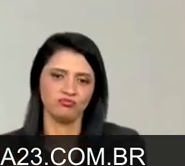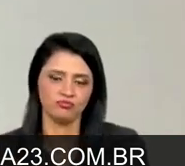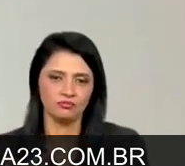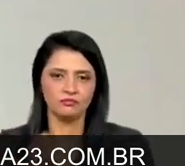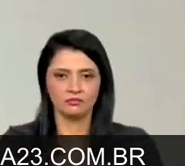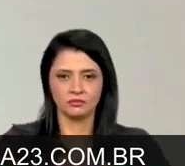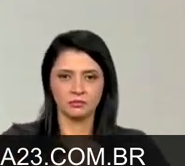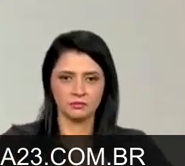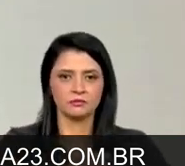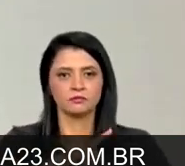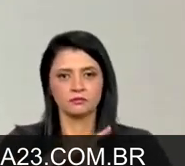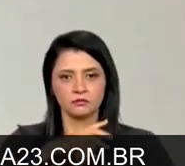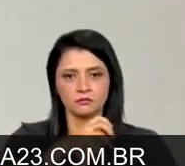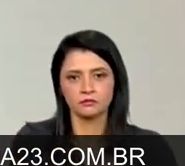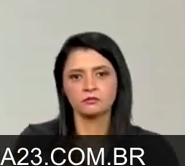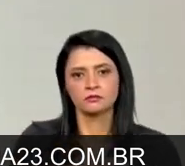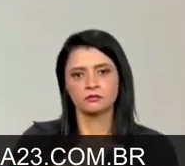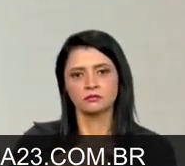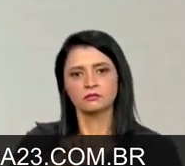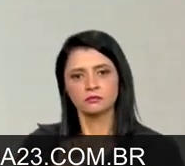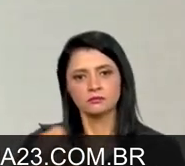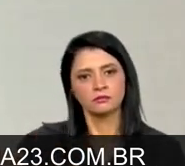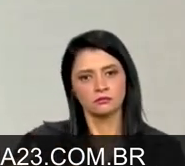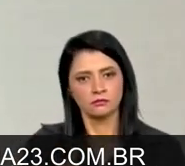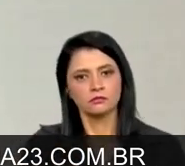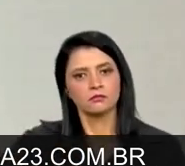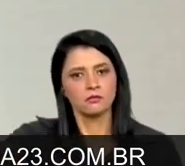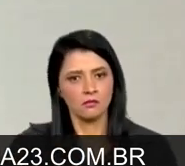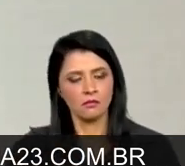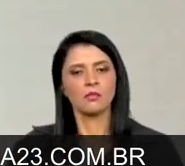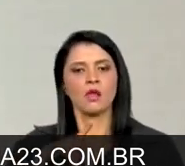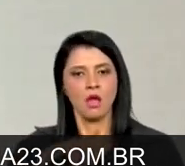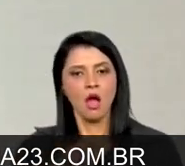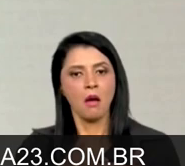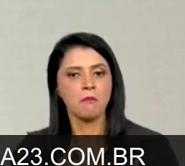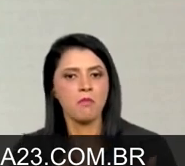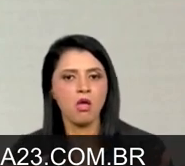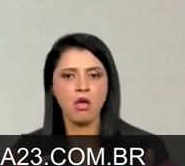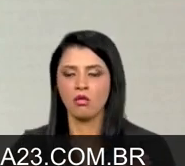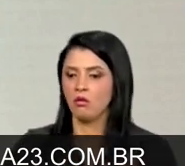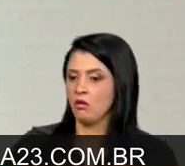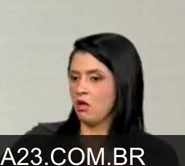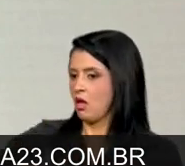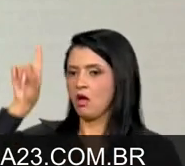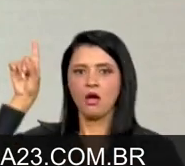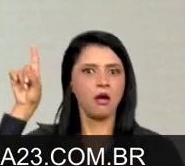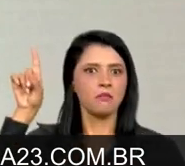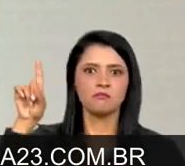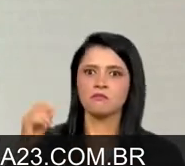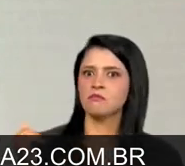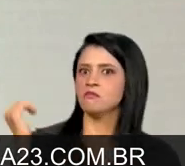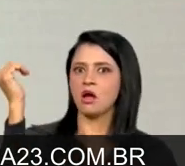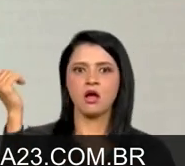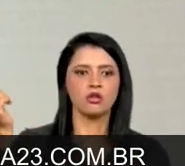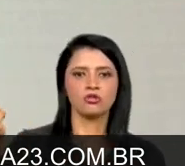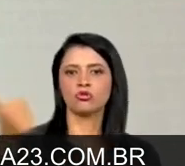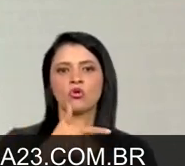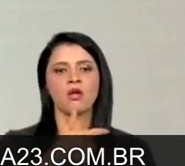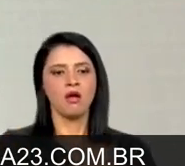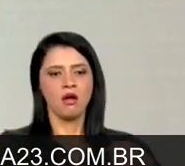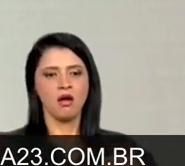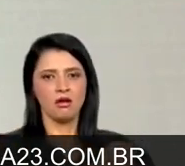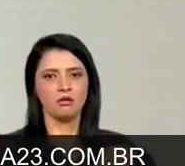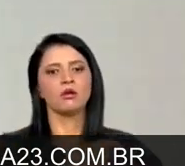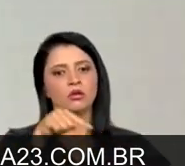tivemos 78 novos mercados abertos e foi um recorde de todos os anos que a gente tem o controle aqui